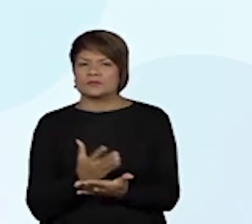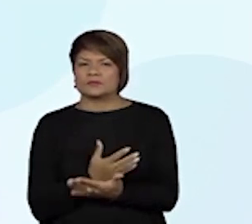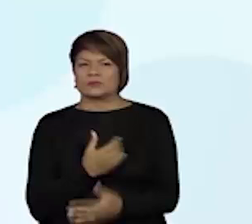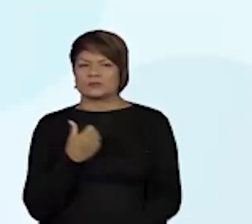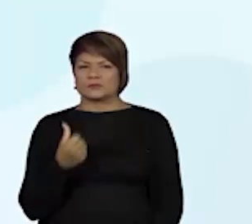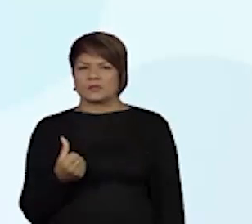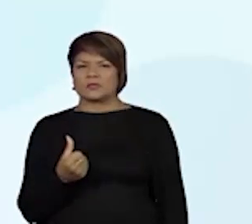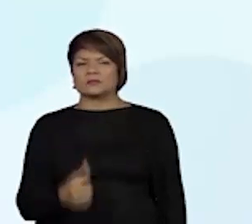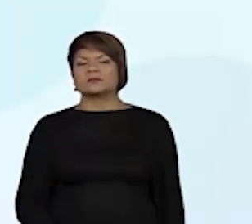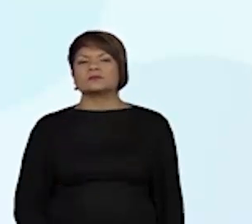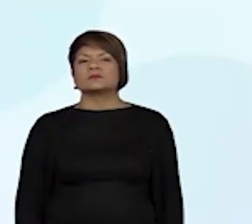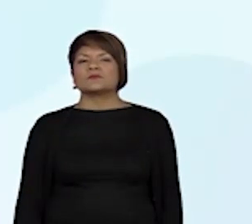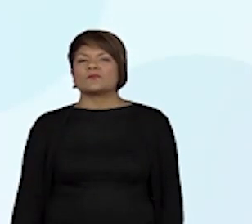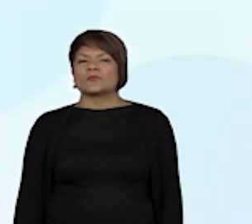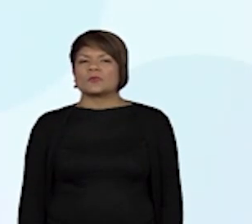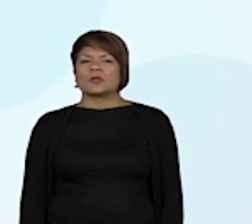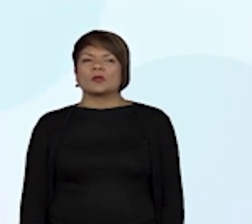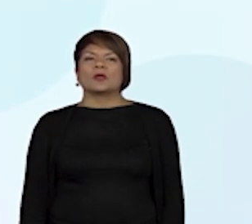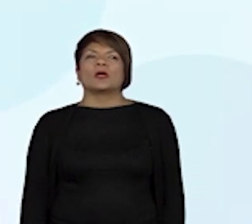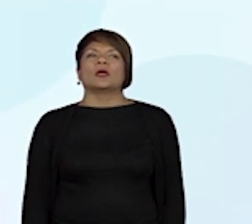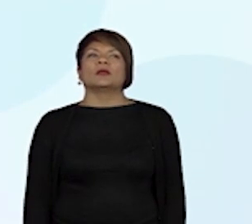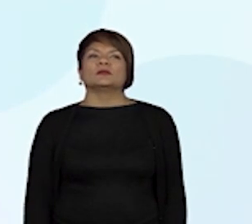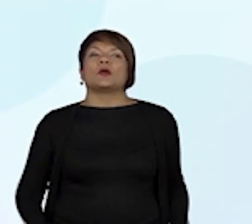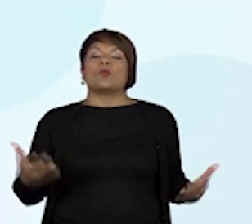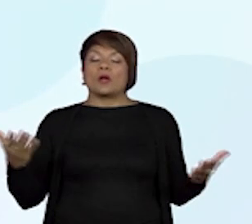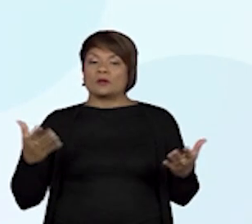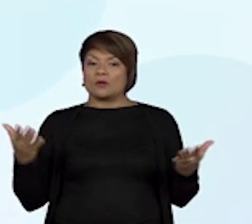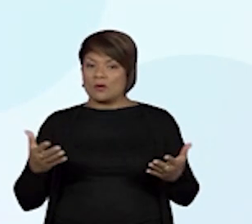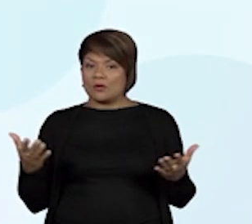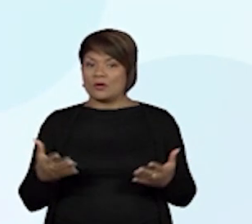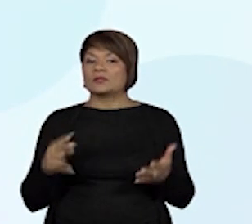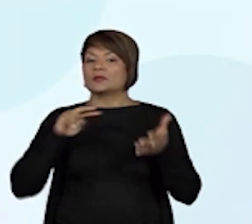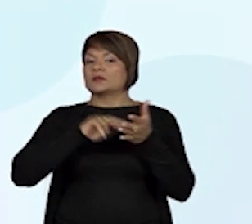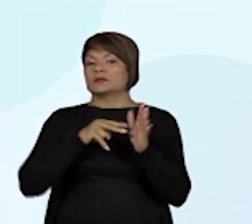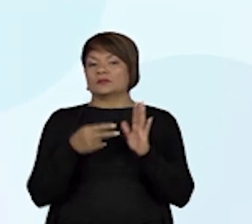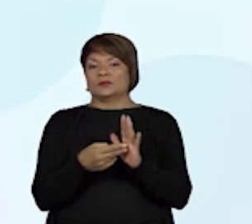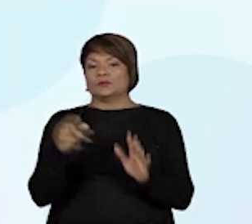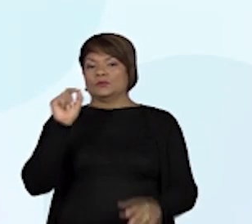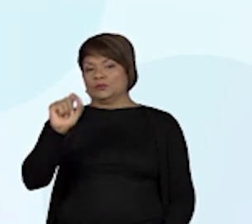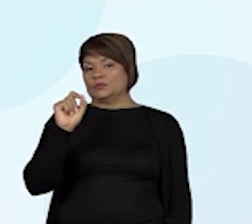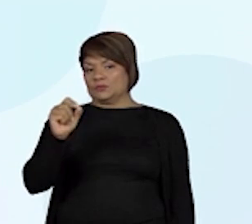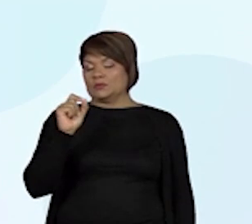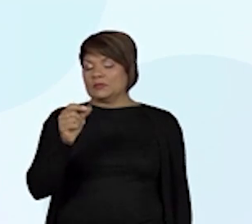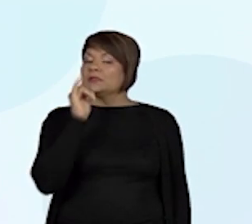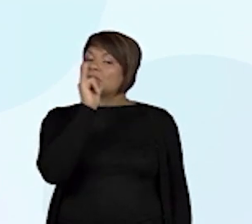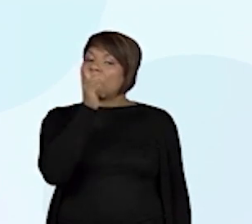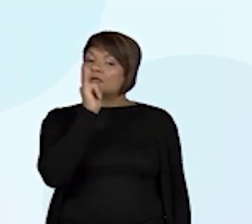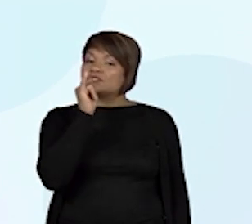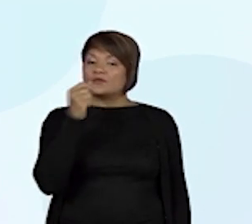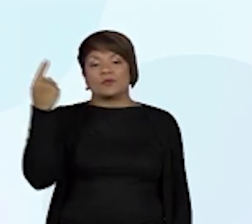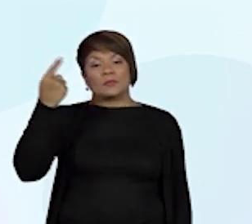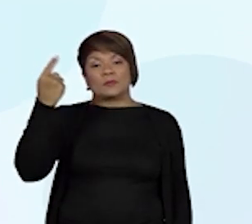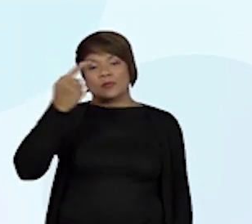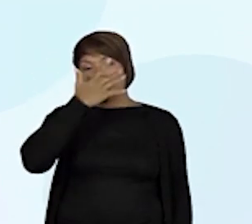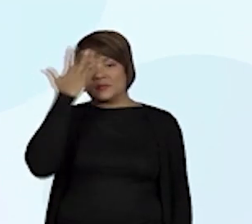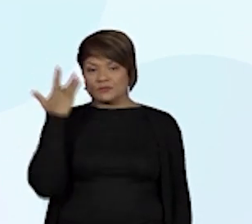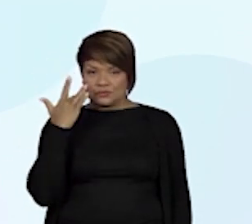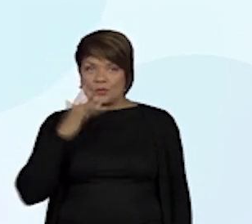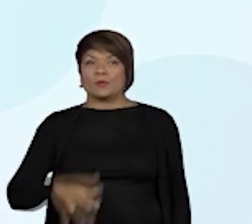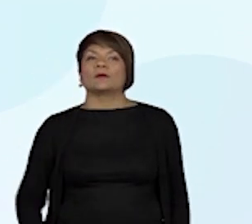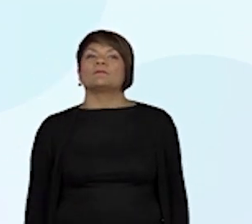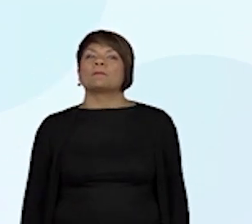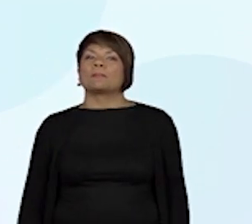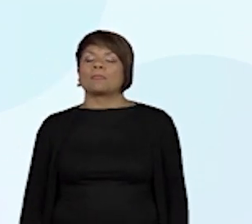vocês. Agora vamos ver a definição de narrativa em primeira pessoa. Você pode